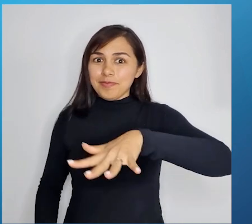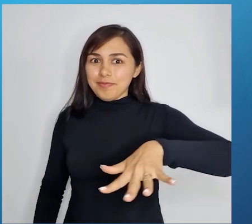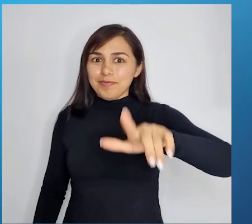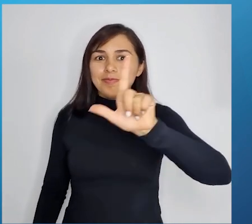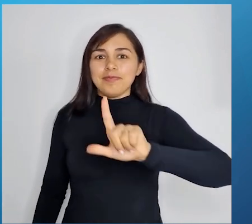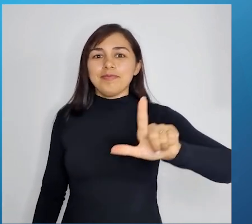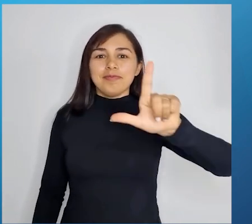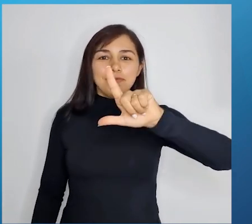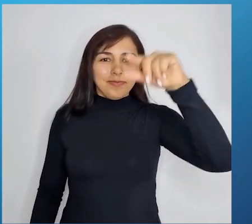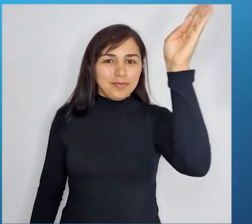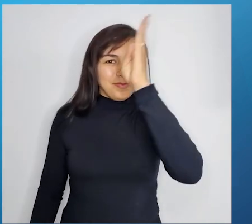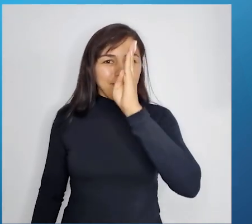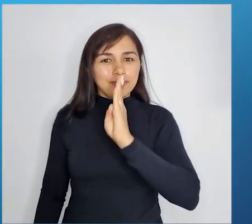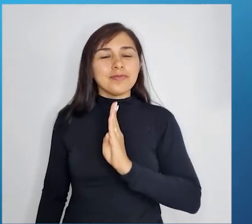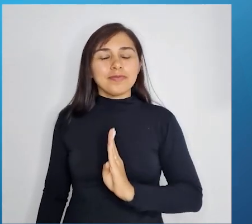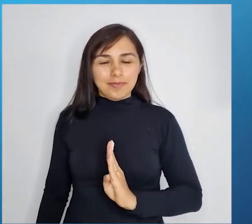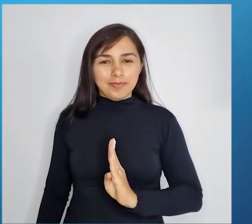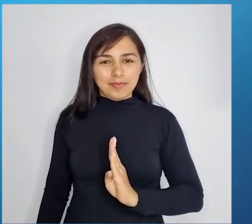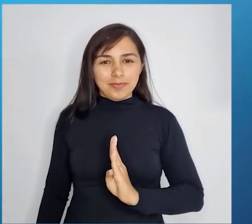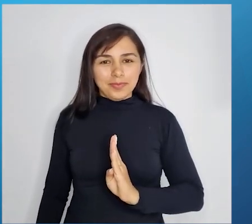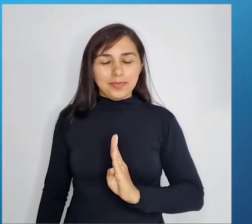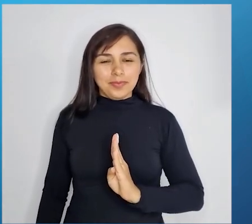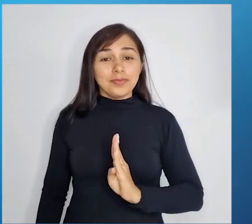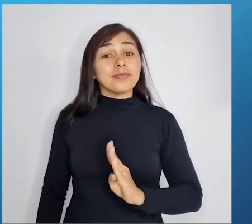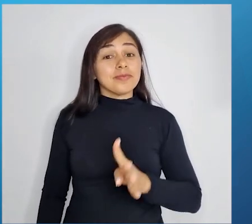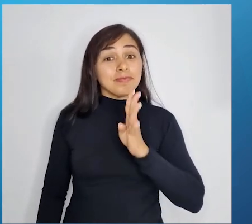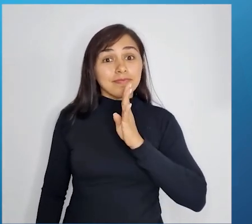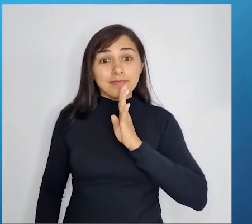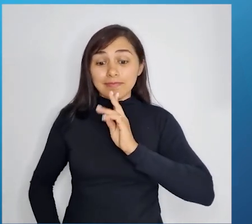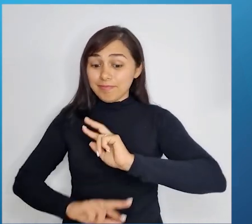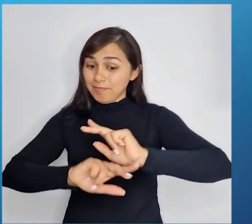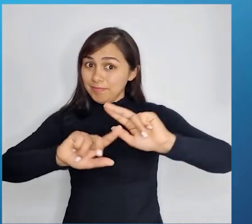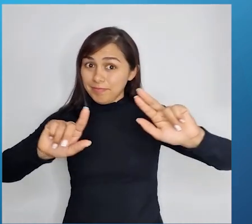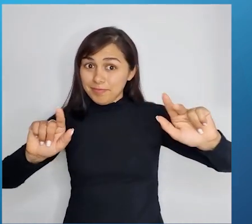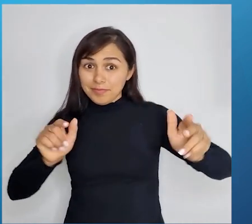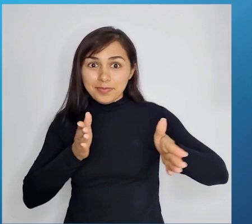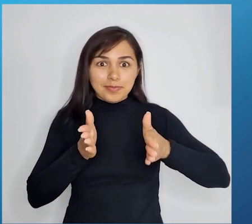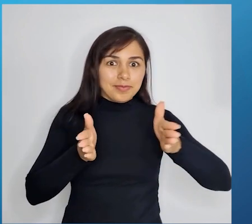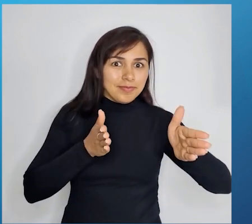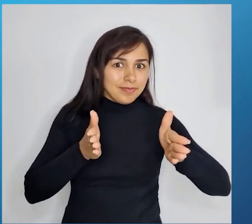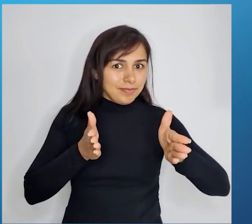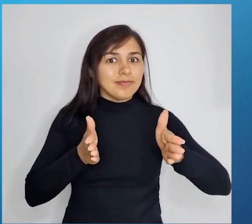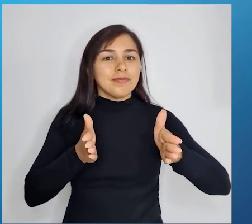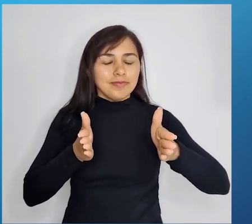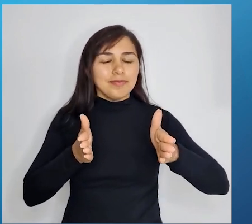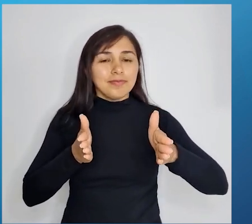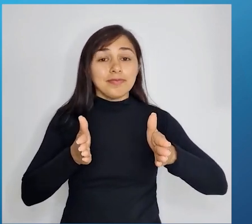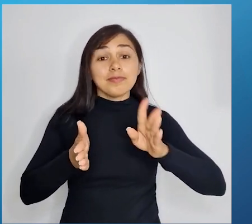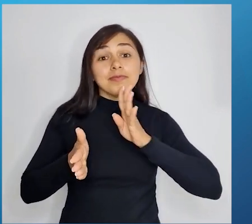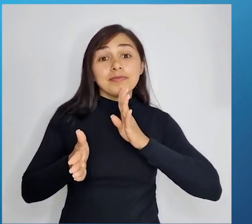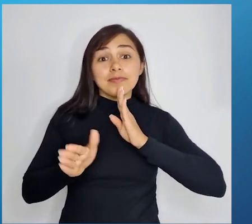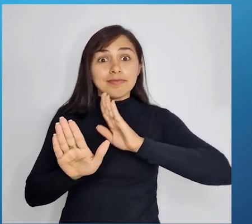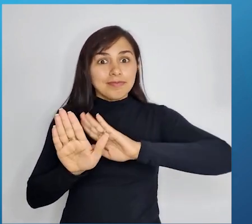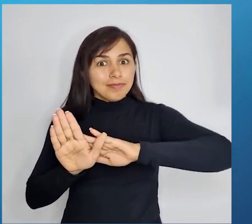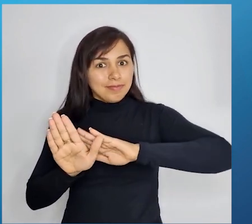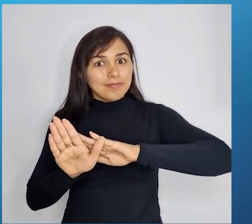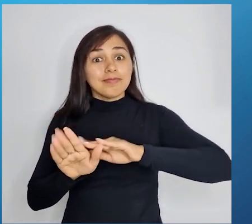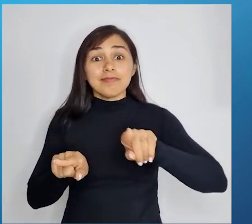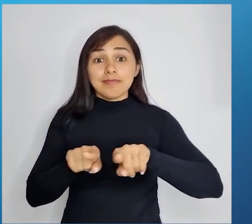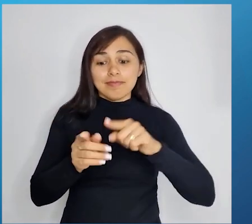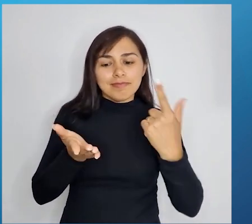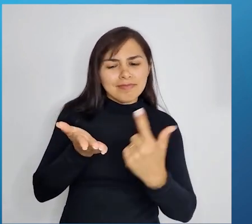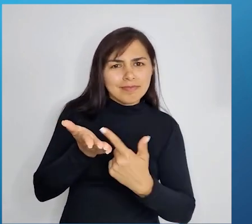jornada pelo universo da literatura brasileira, explorando suas diversas épocas, movimentos e obras